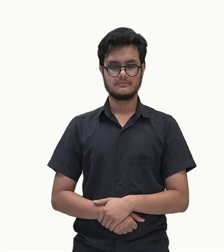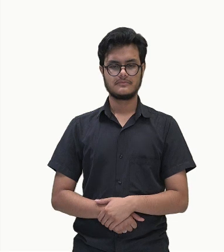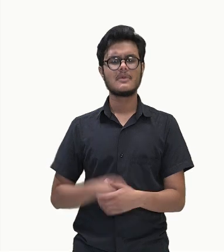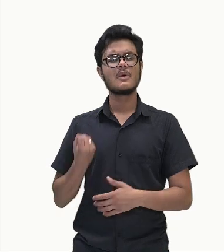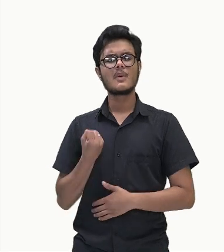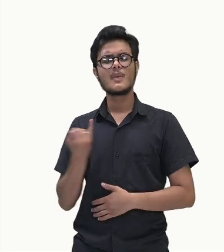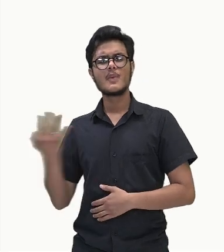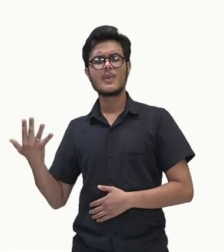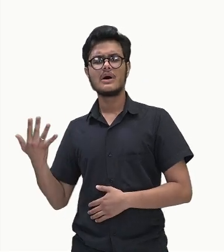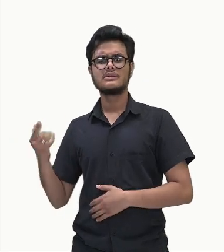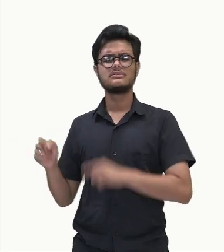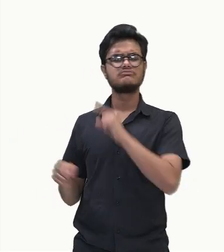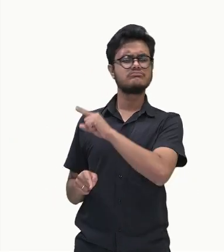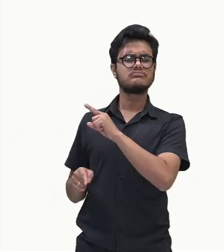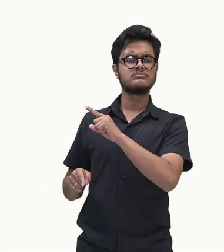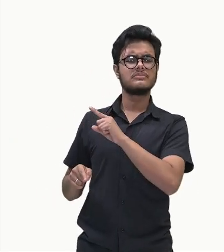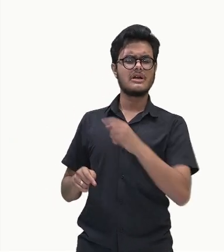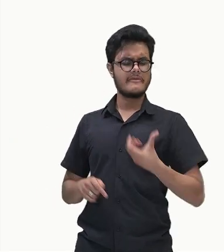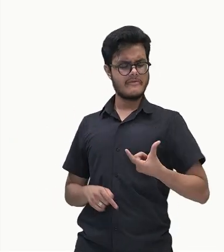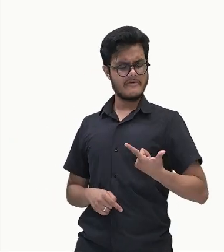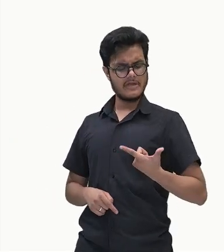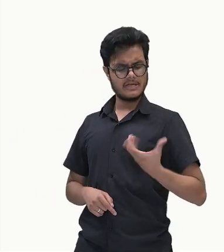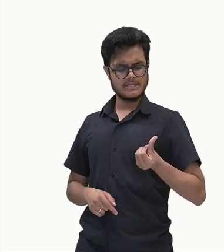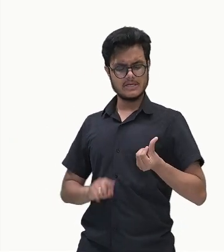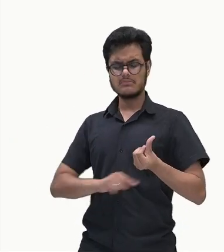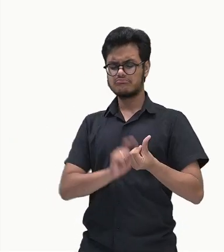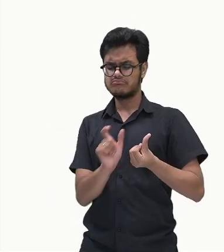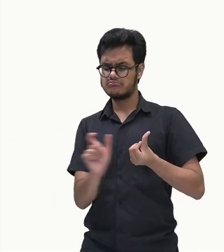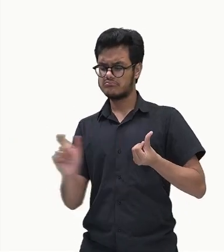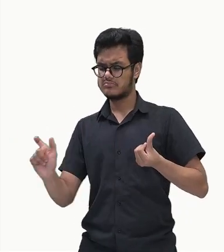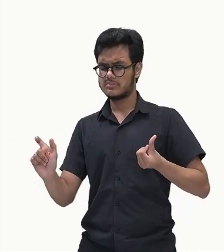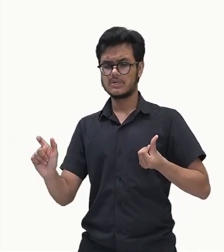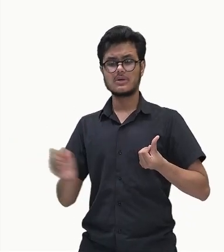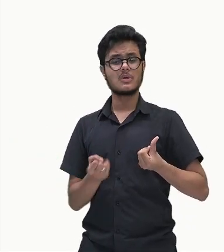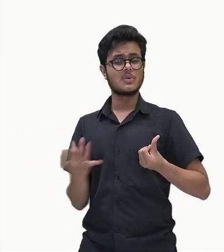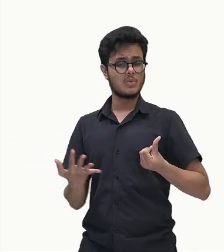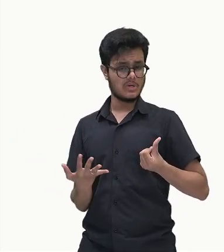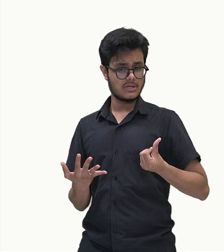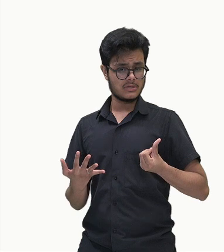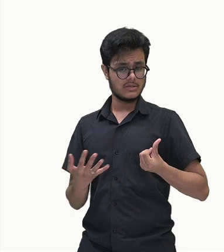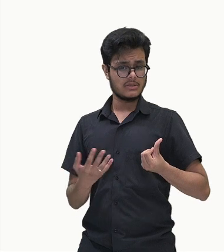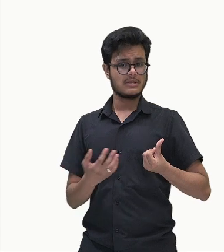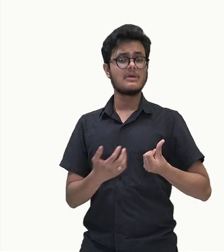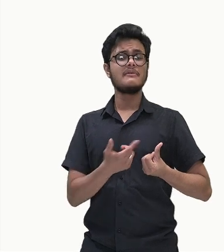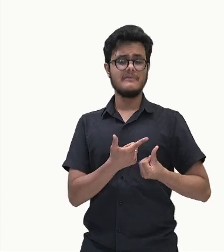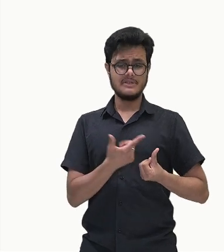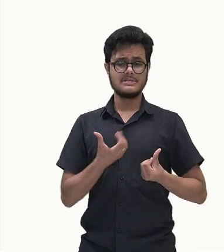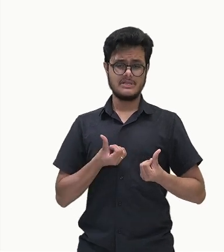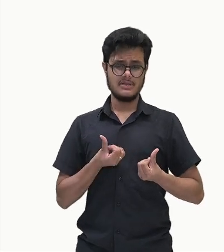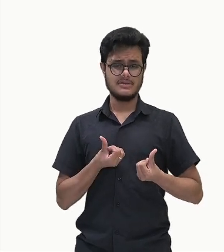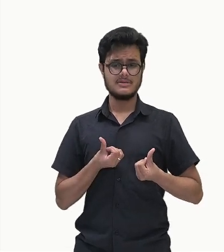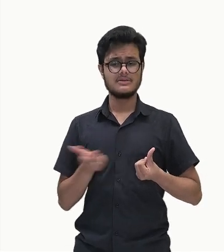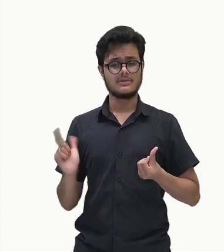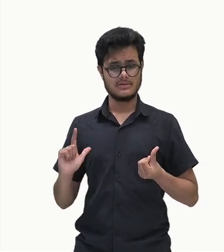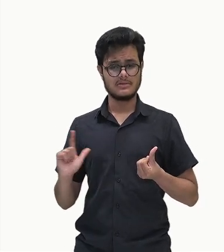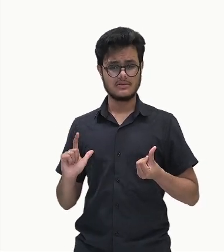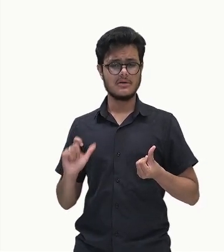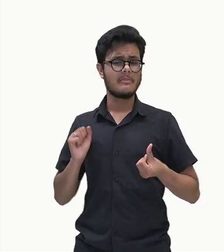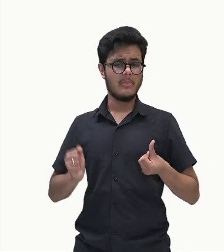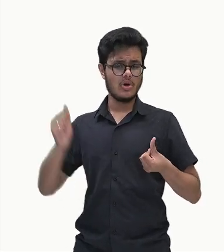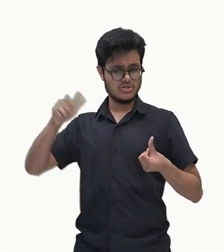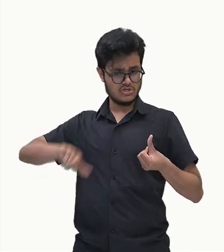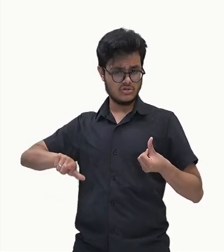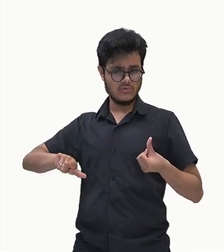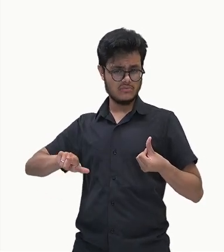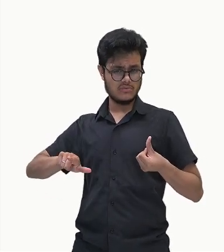gente tem na segunda opção temos 26 também não é verdade eu posso repetir a